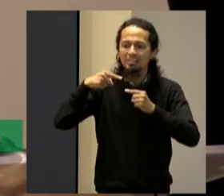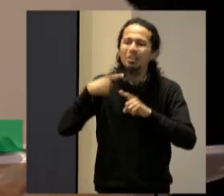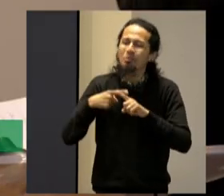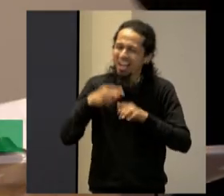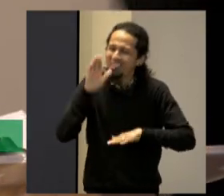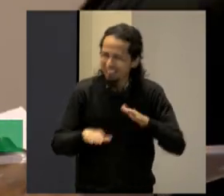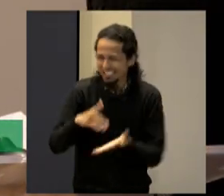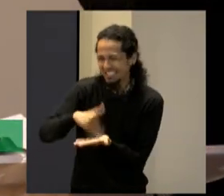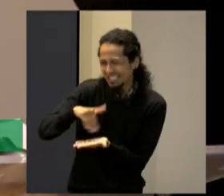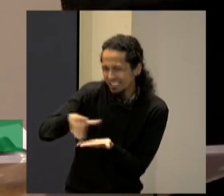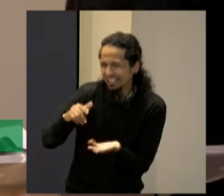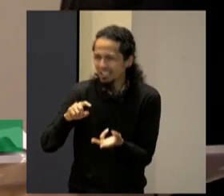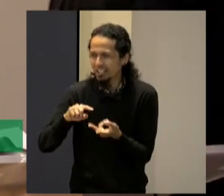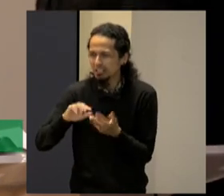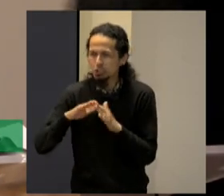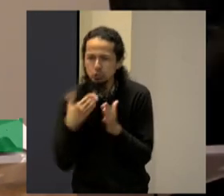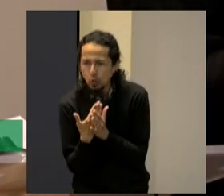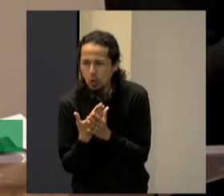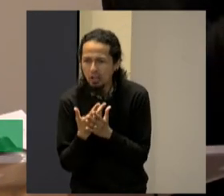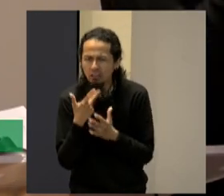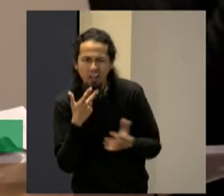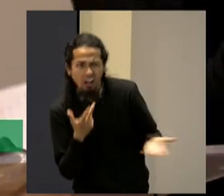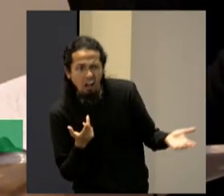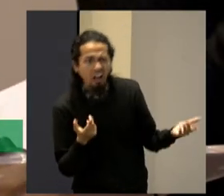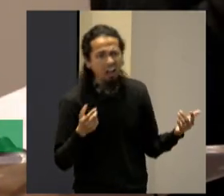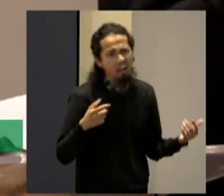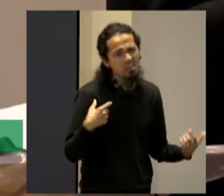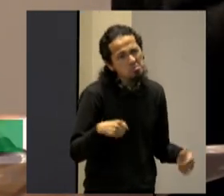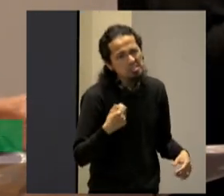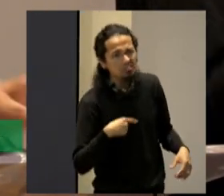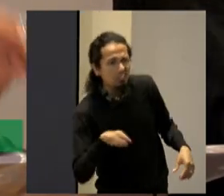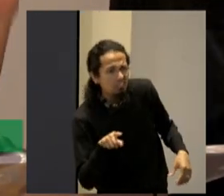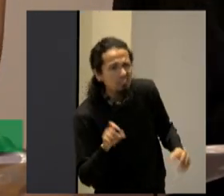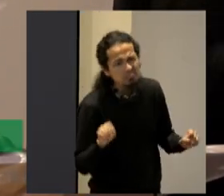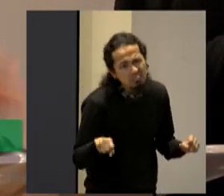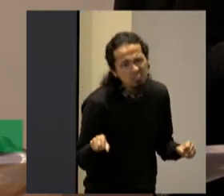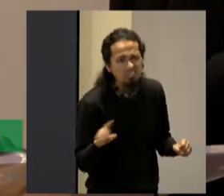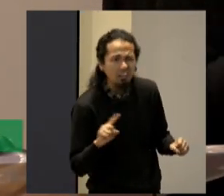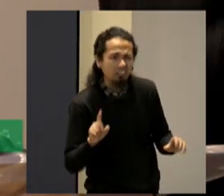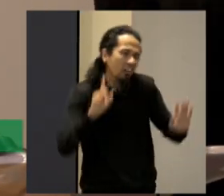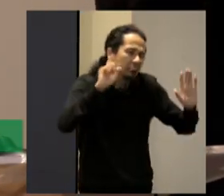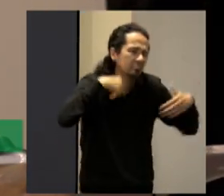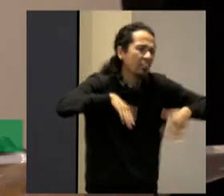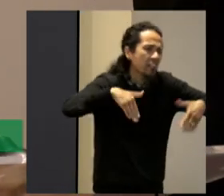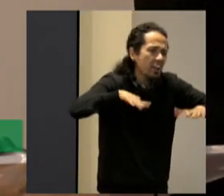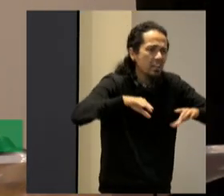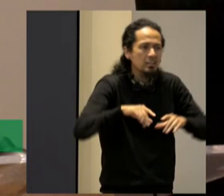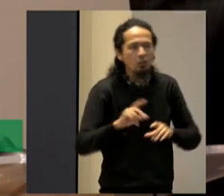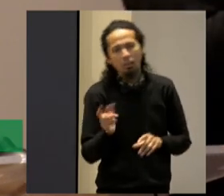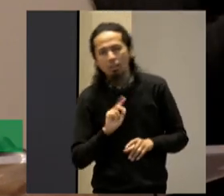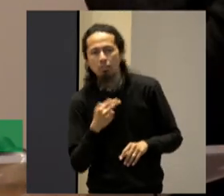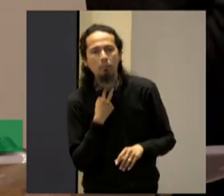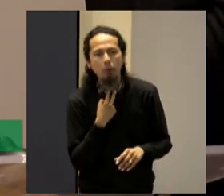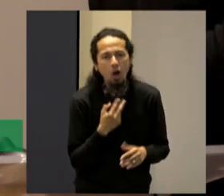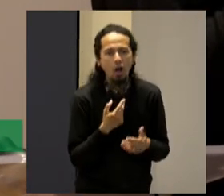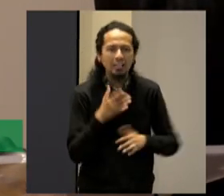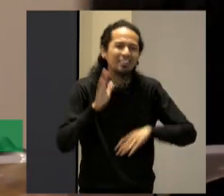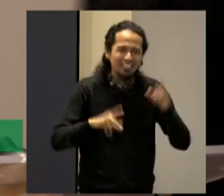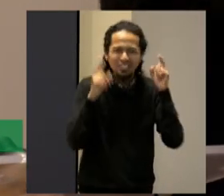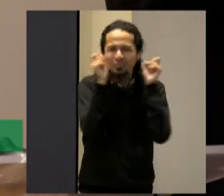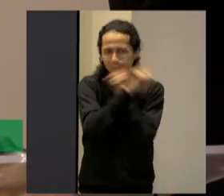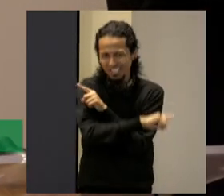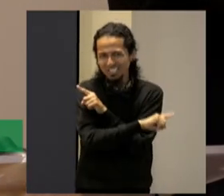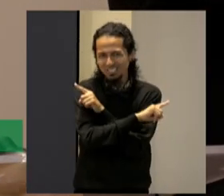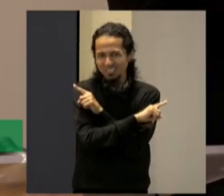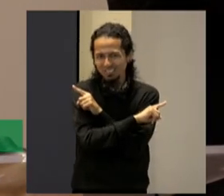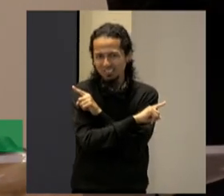ir, ou mandar a professora negra para vir, ou mandar alguém da secretaria para vir e depois repassar para as outras para não tirar ninguém